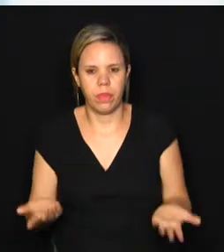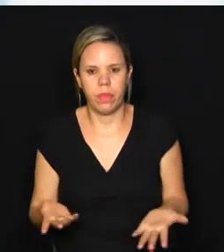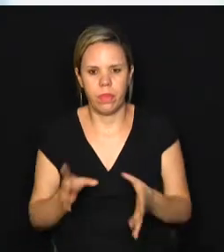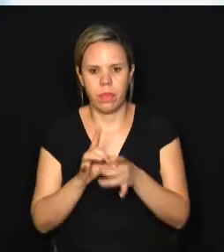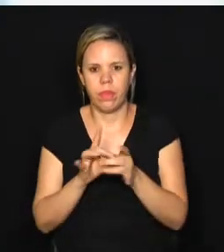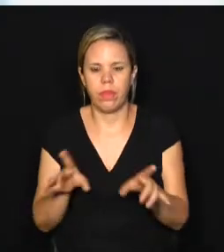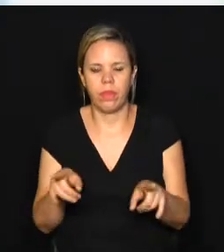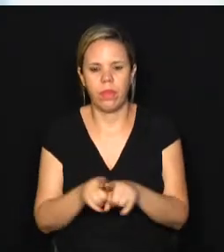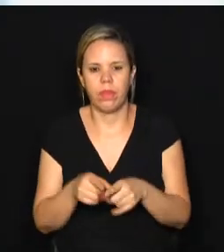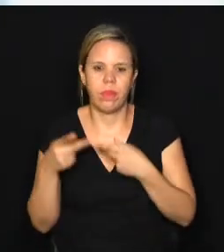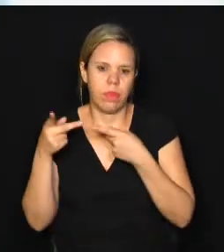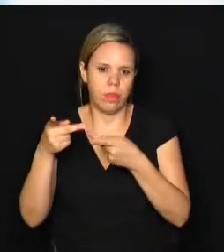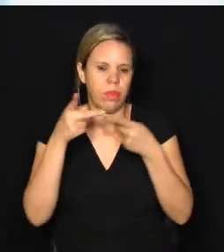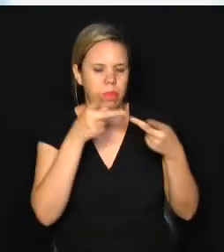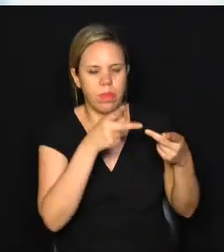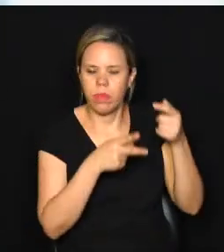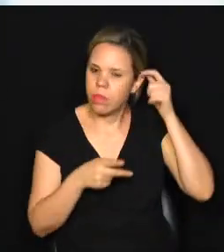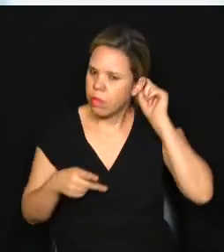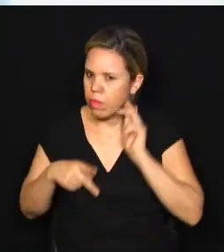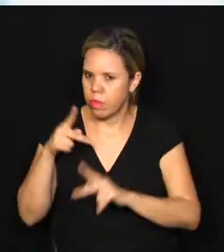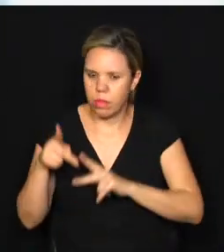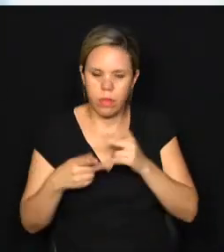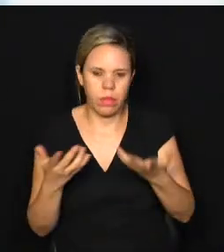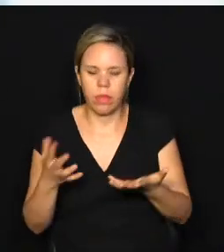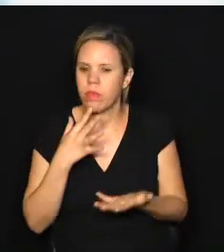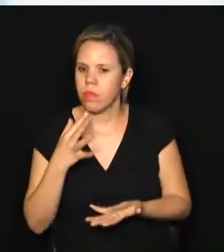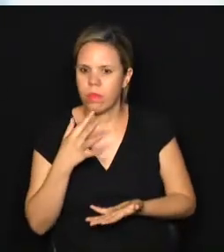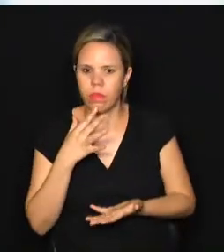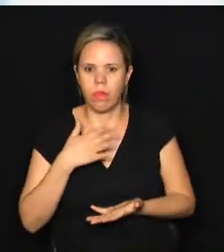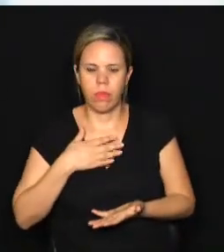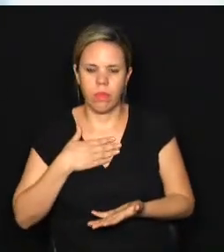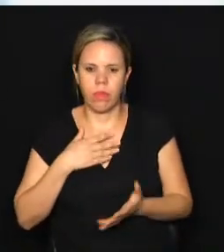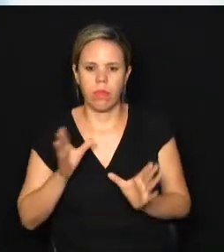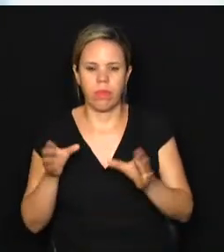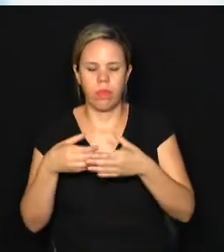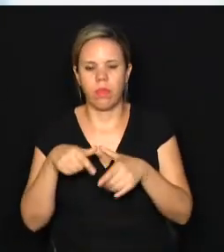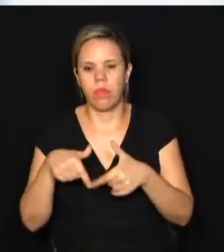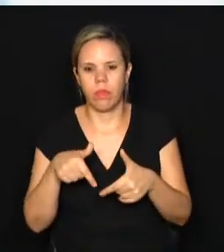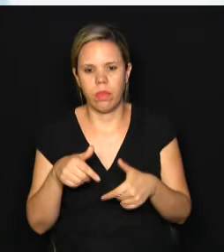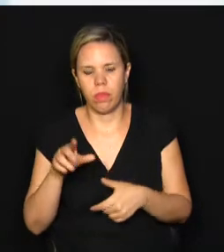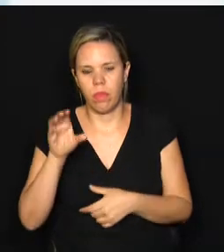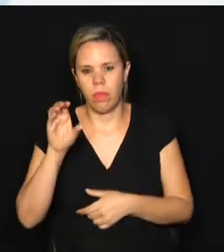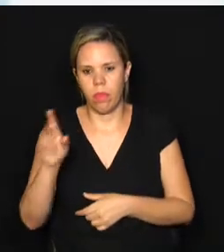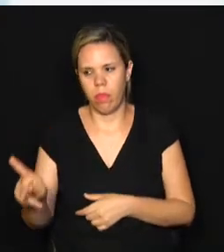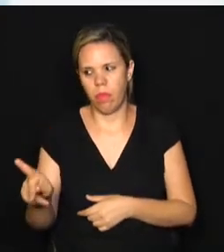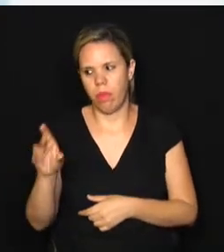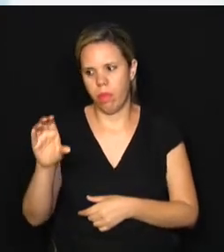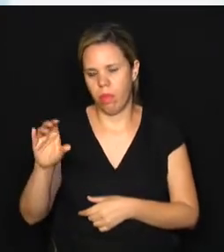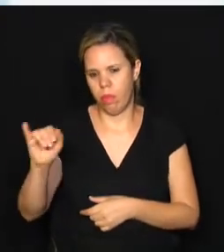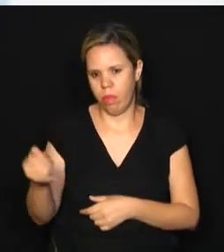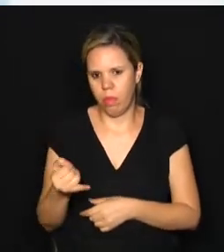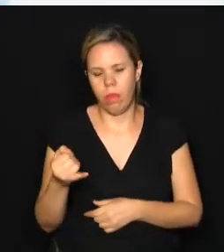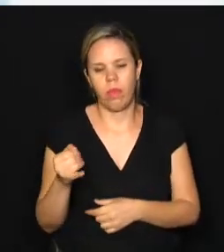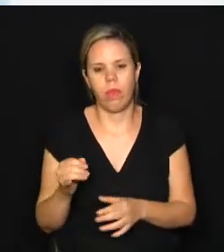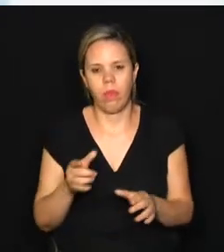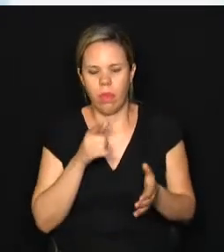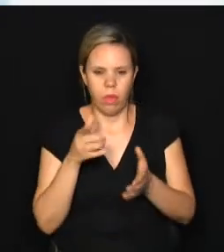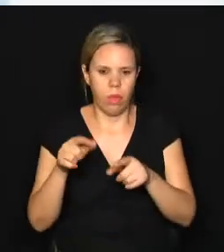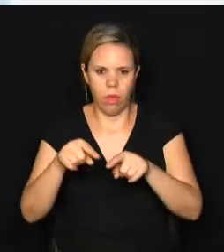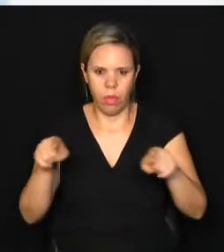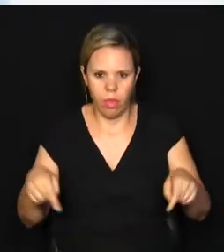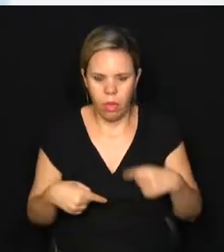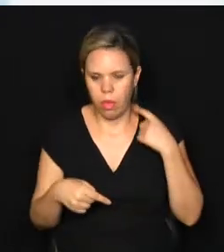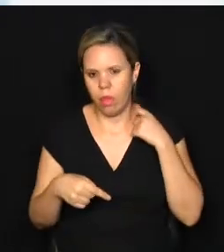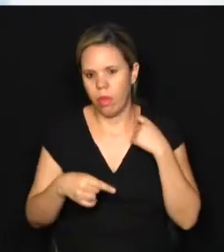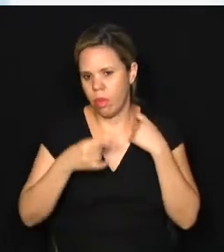também o meu convite para todo mundo que quiser conhecer o nosso núcleo, chama Núcleo PCJ, que é das bacias do Piracicaba, Capivari